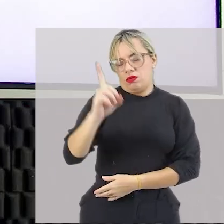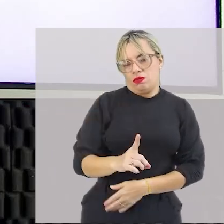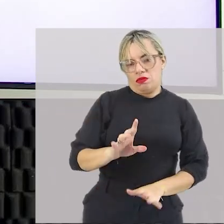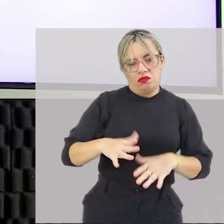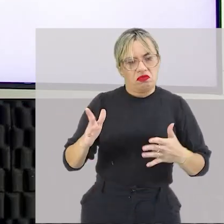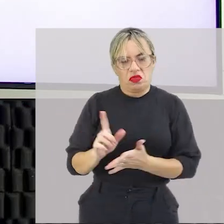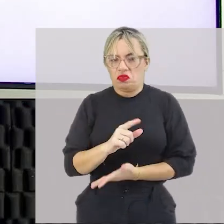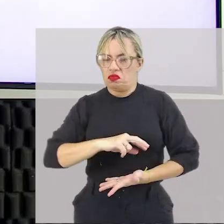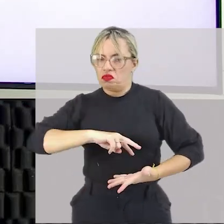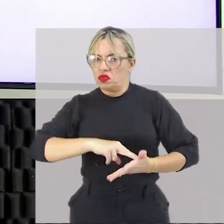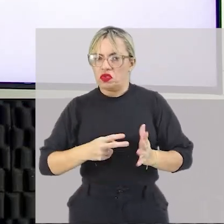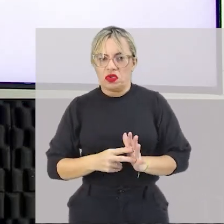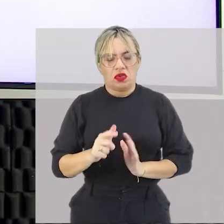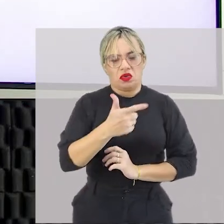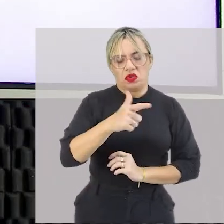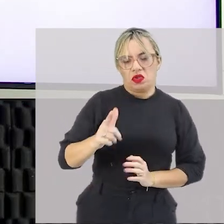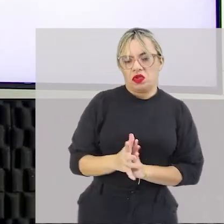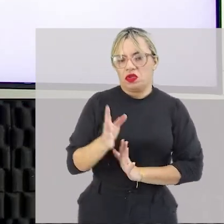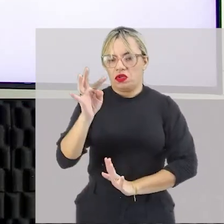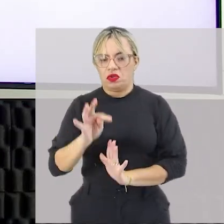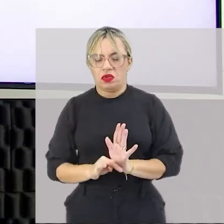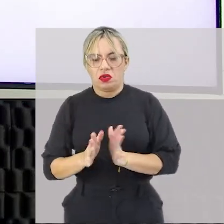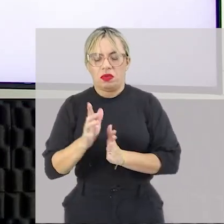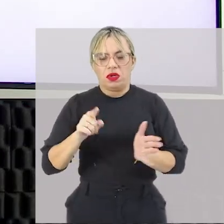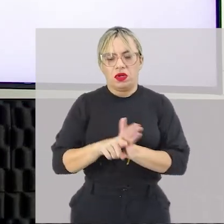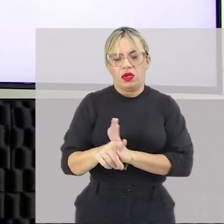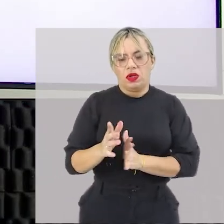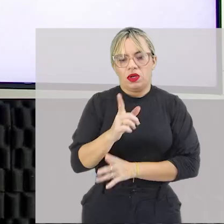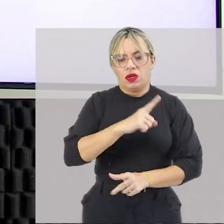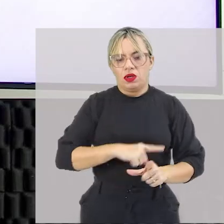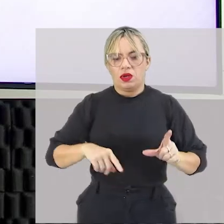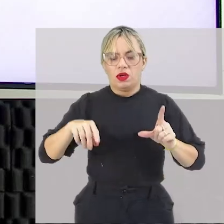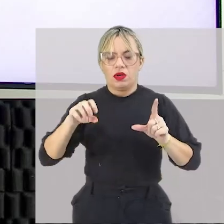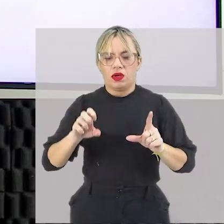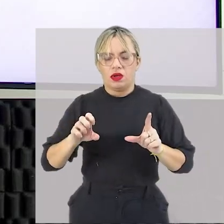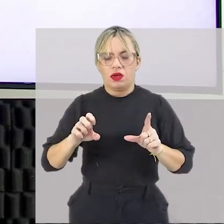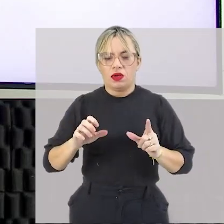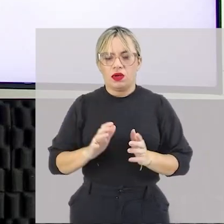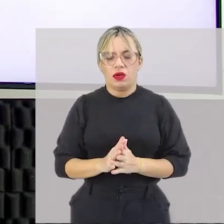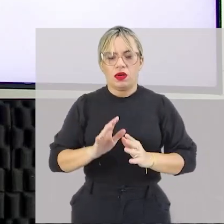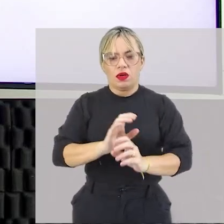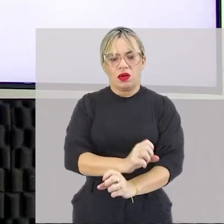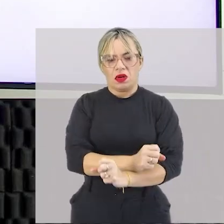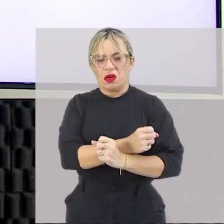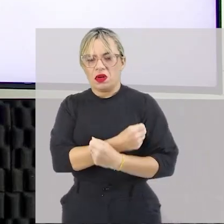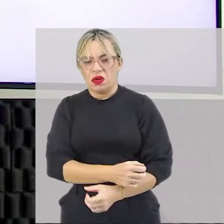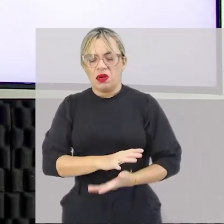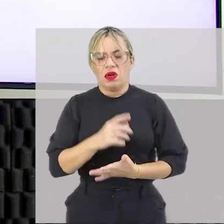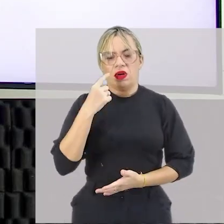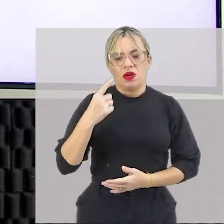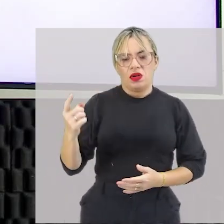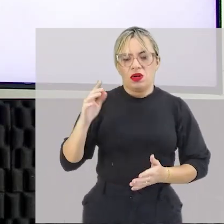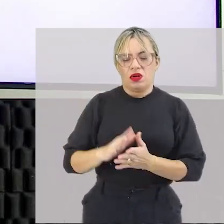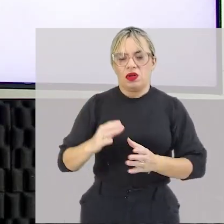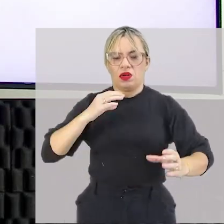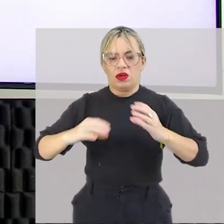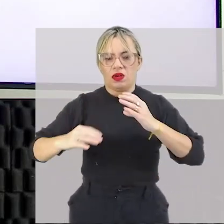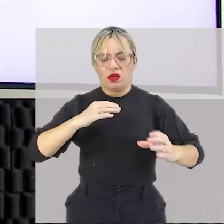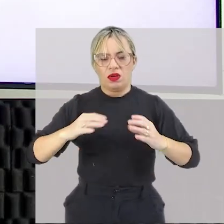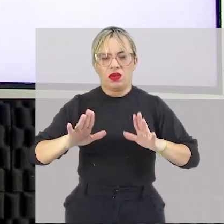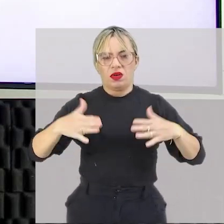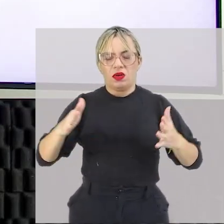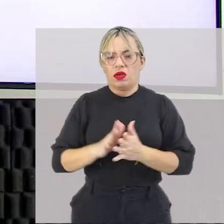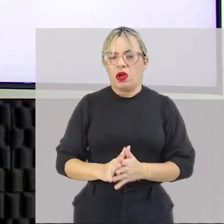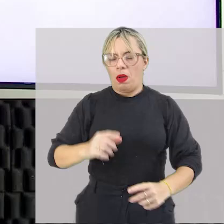ao voto. Não faz sentido aqui na pergunta. Censura aos meios de comunicação. Pessoal, como é que a gente vai combater o racismo censurando os